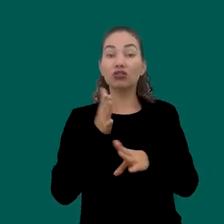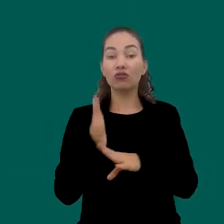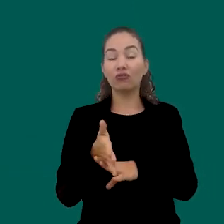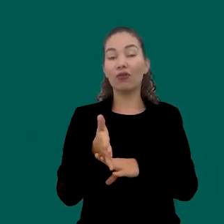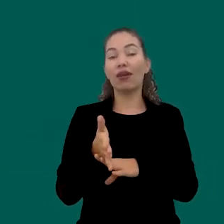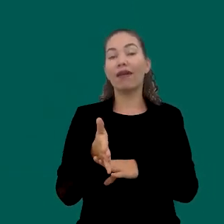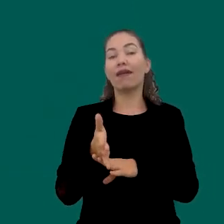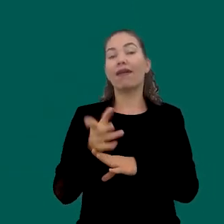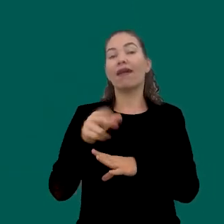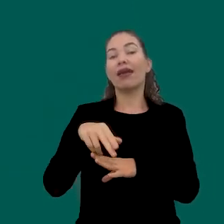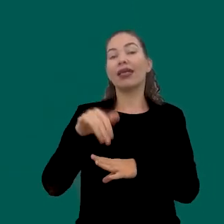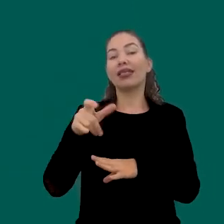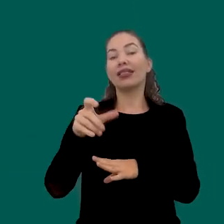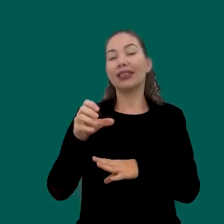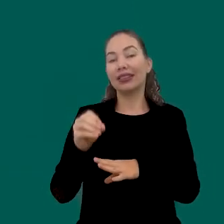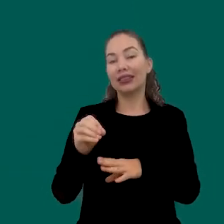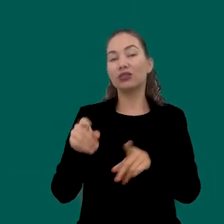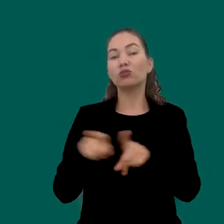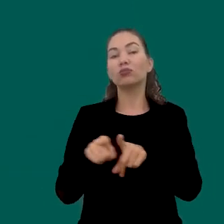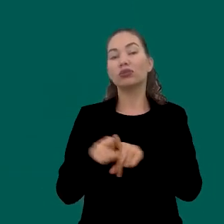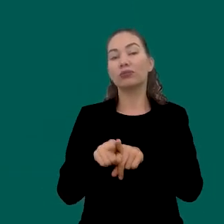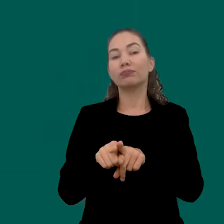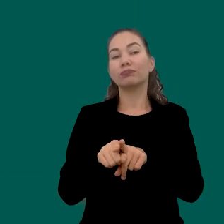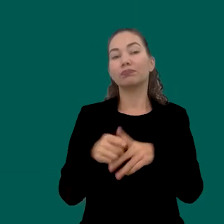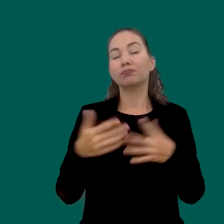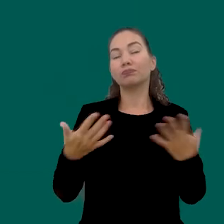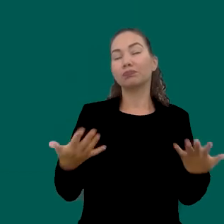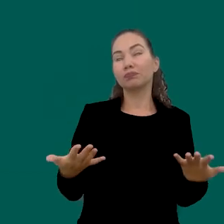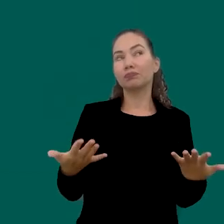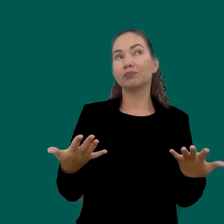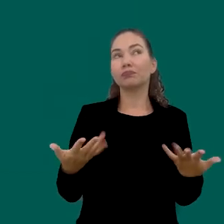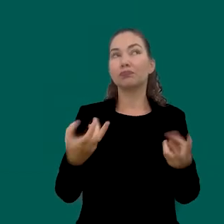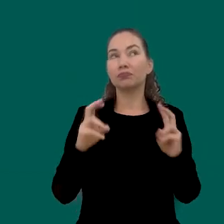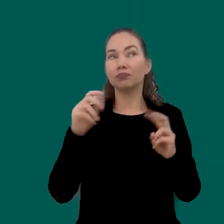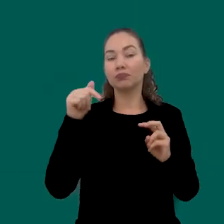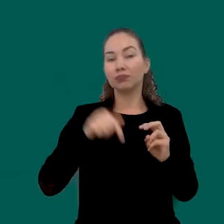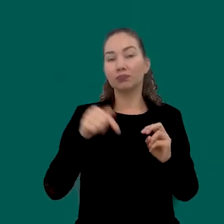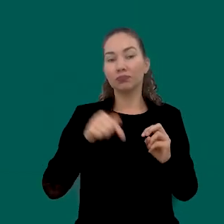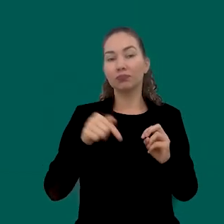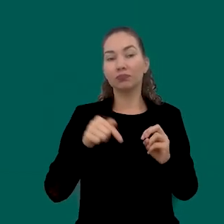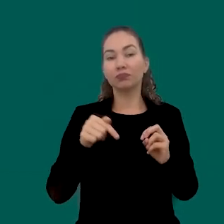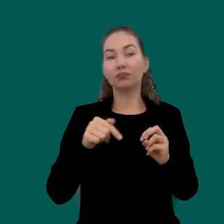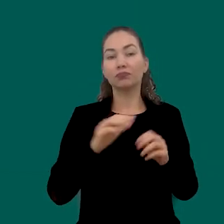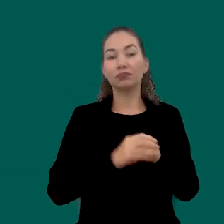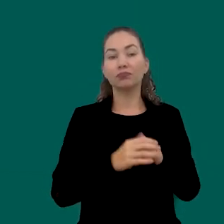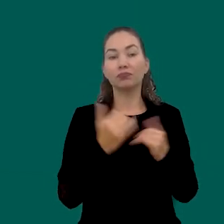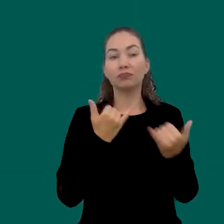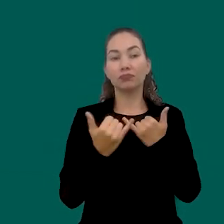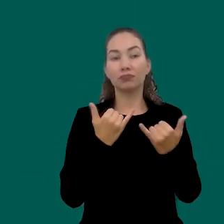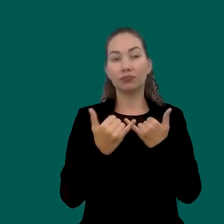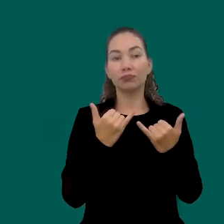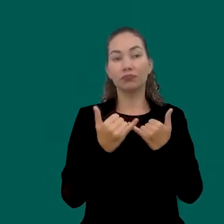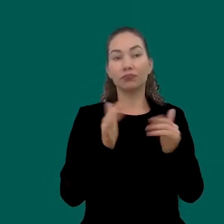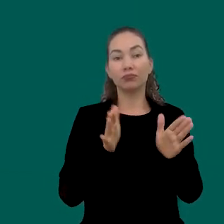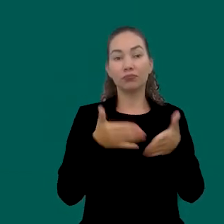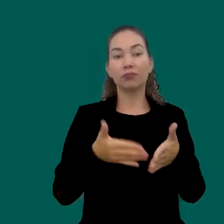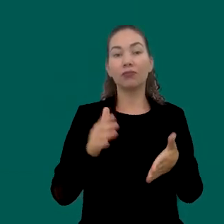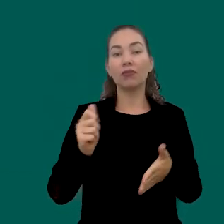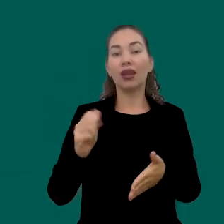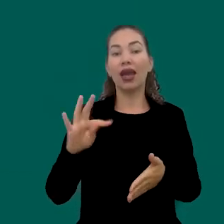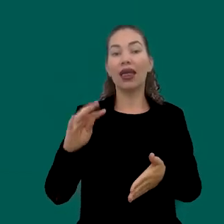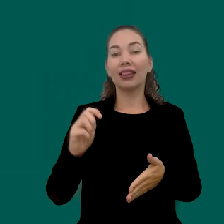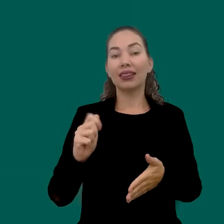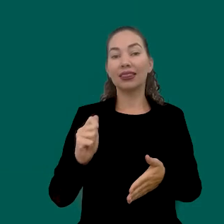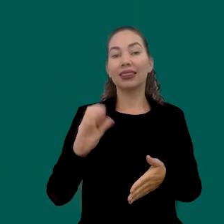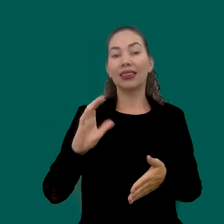nichos, das regiões. A gente hoje tem aqui, vamos pegar um exemplo de um atacado grande, Atacadão.